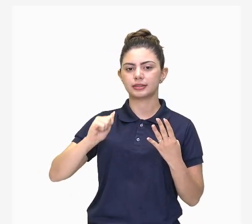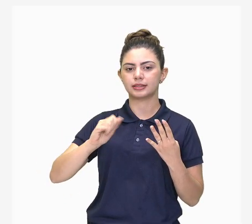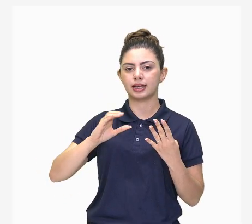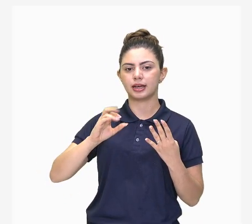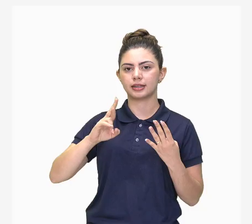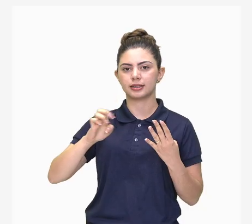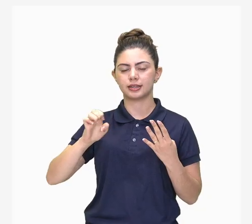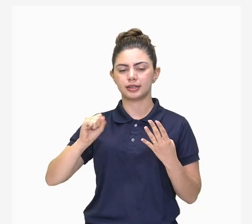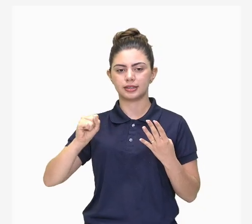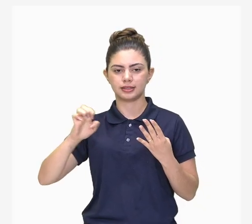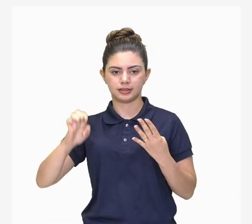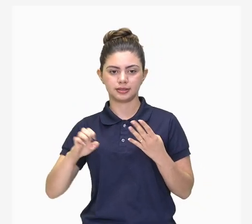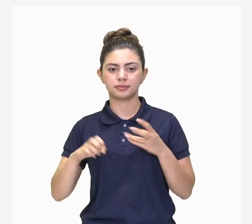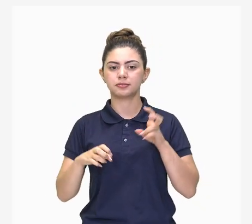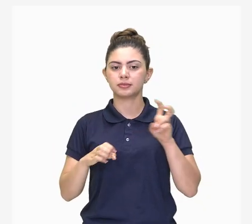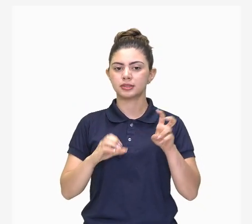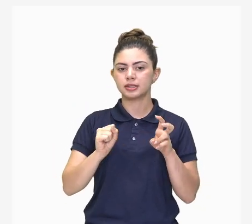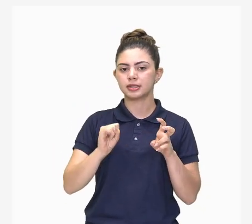a quinta,